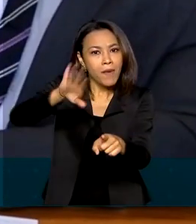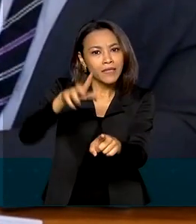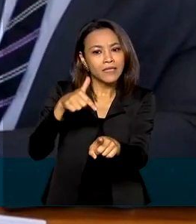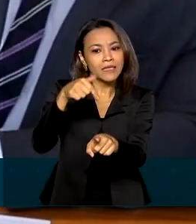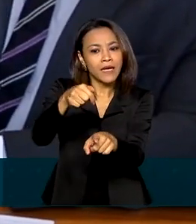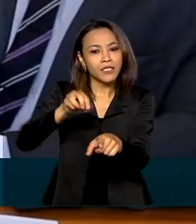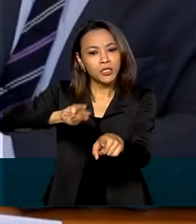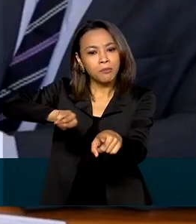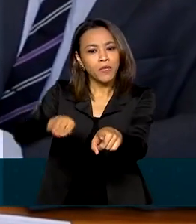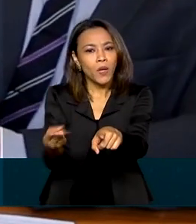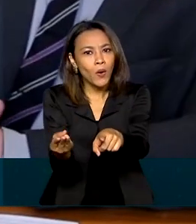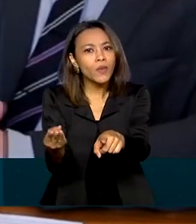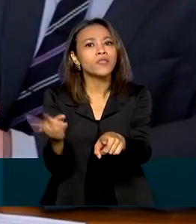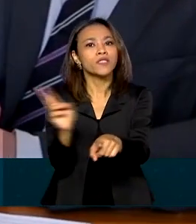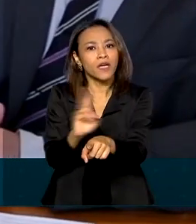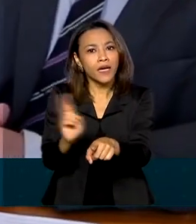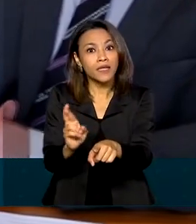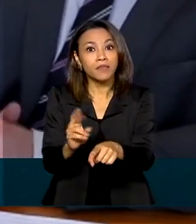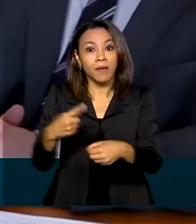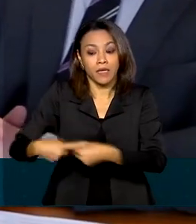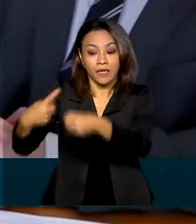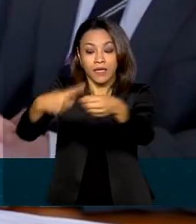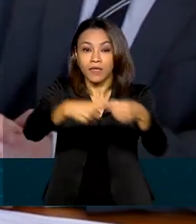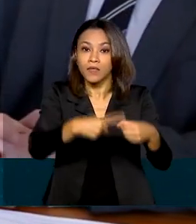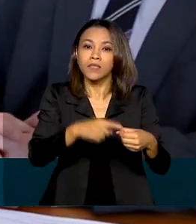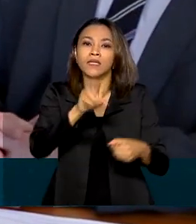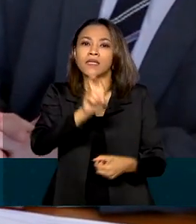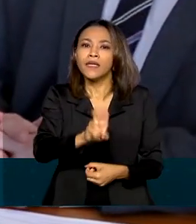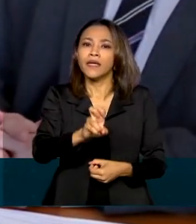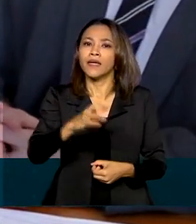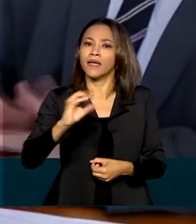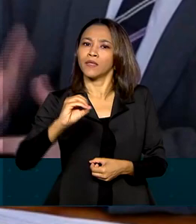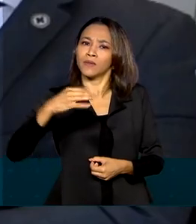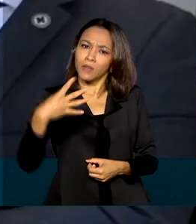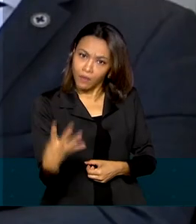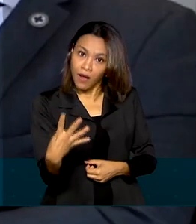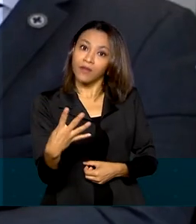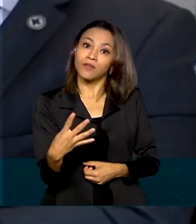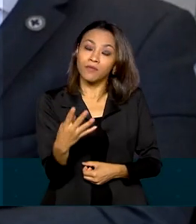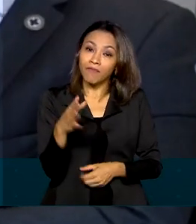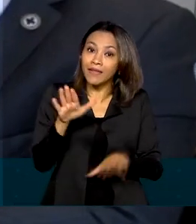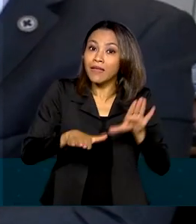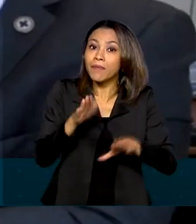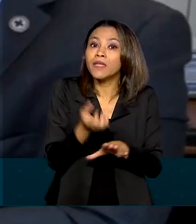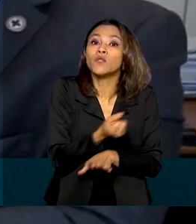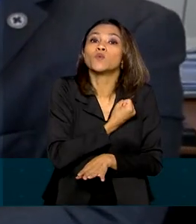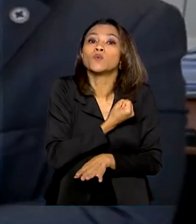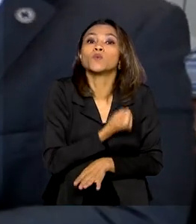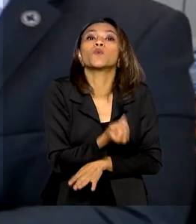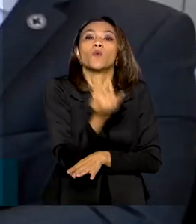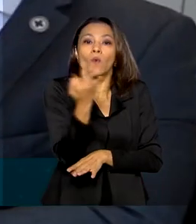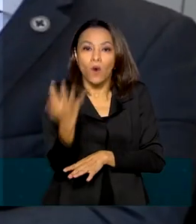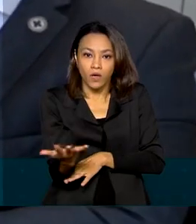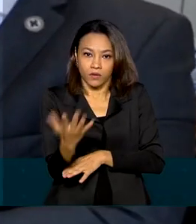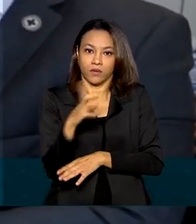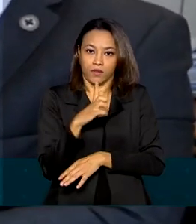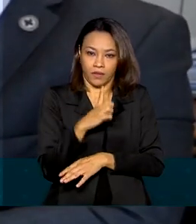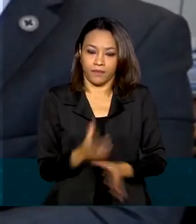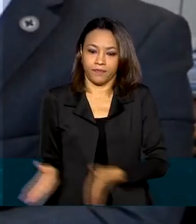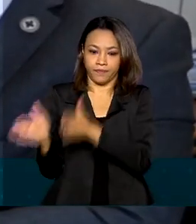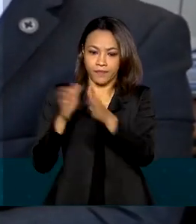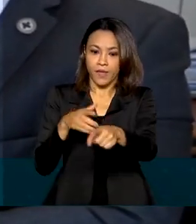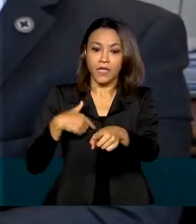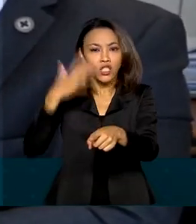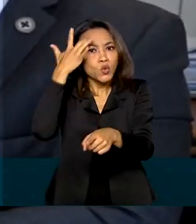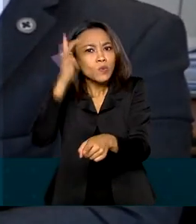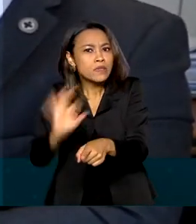reais para 504 municípios, conforme a população. Nós precisamos conhecer a população. Muitos deles a